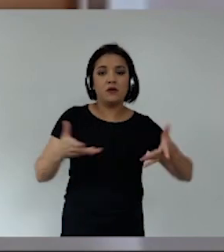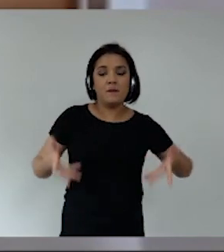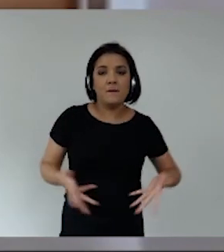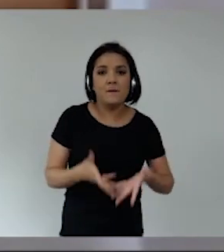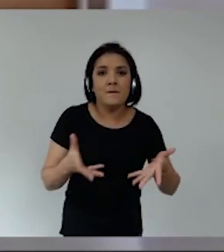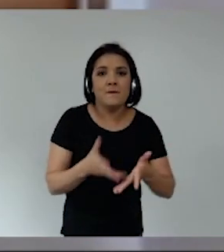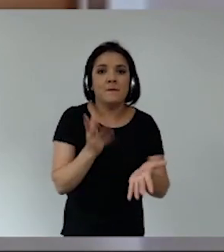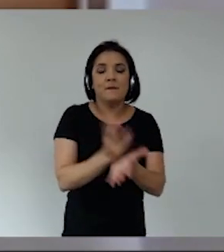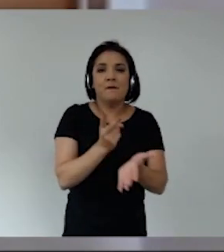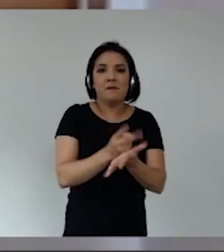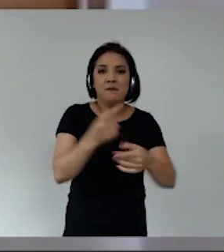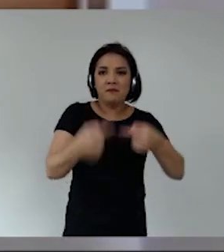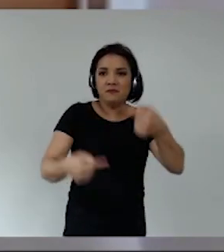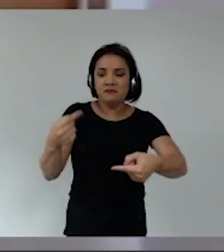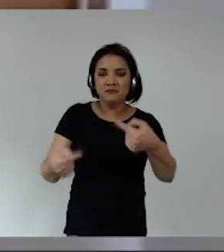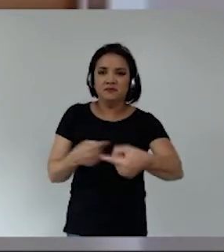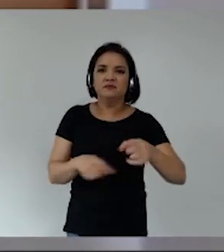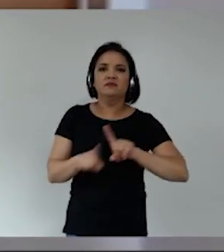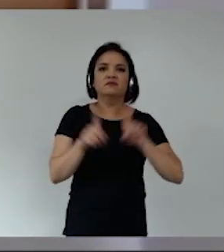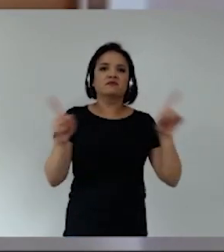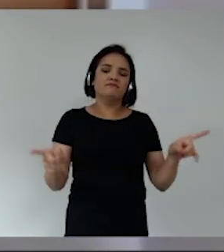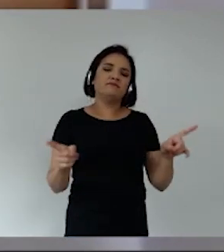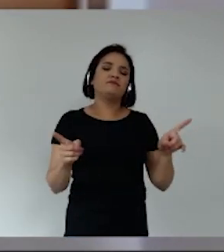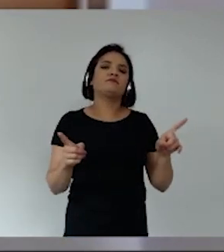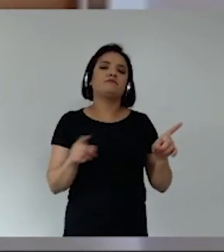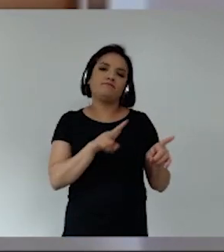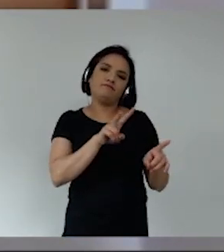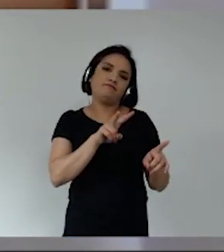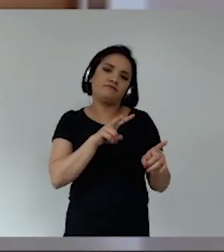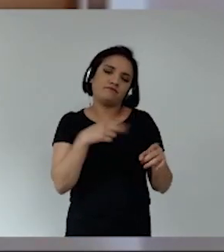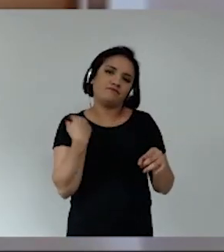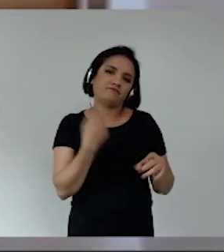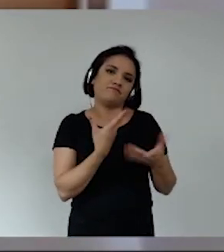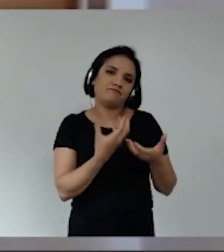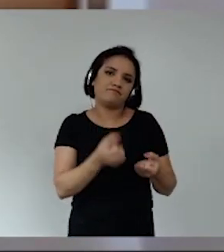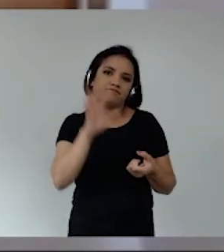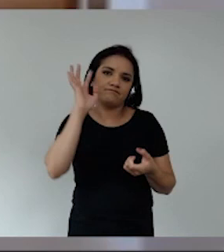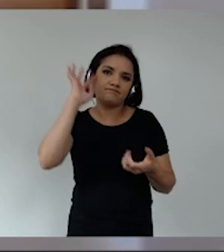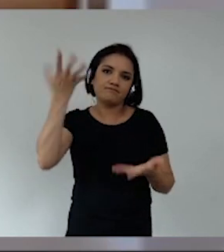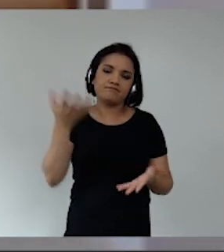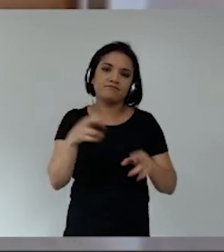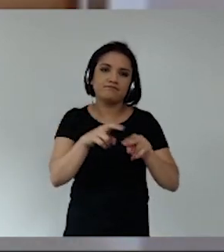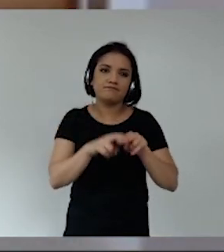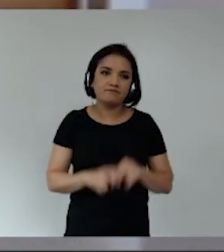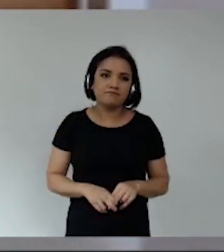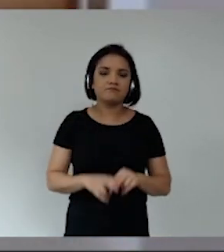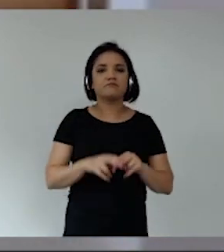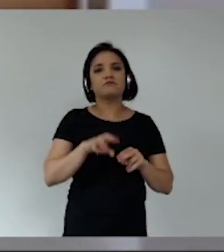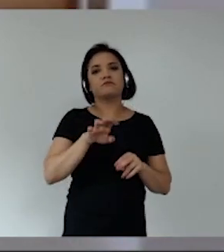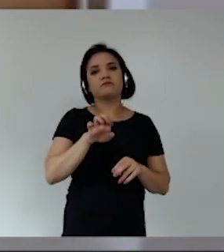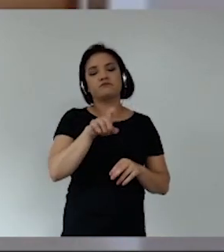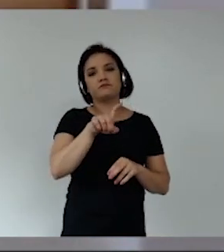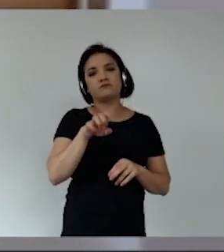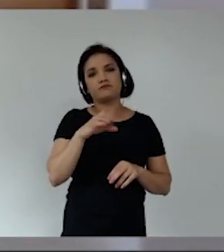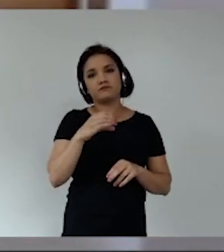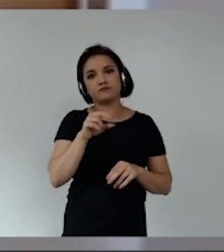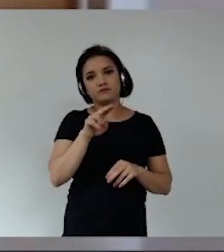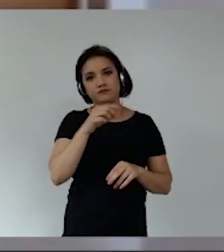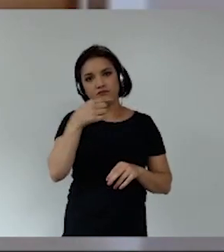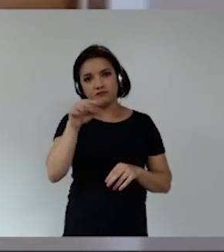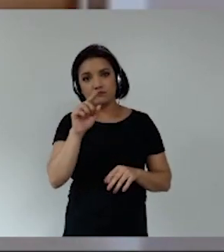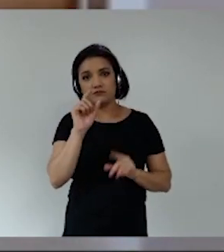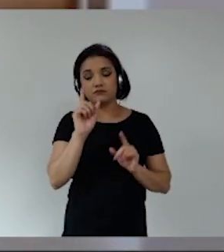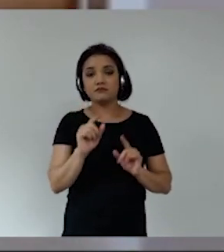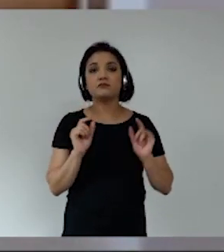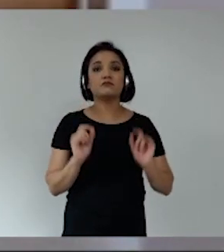incentivada e tão debatida aqui, uma determinada hora a gente vai ter que resolver isso por meio, talvez, de uma execução, e essa execução é, na